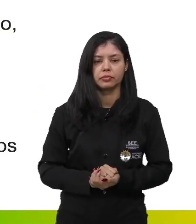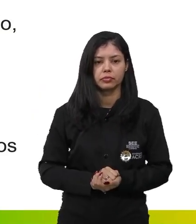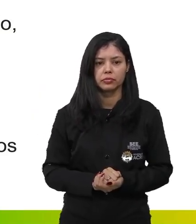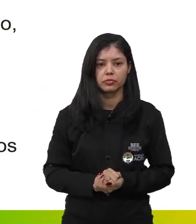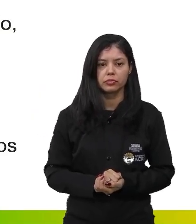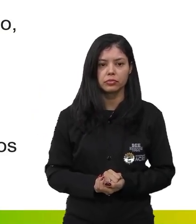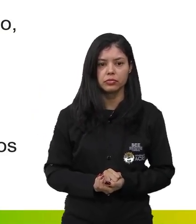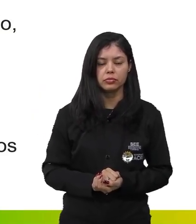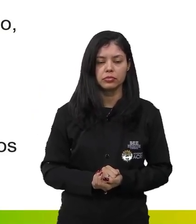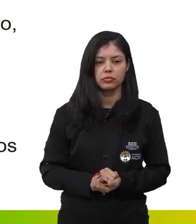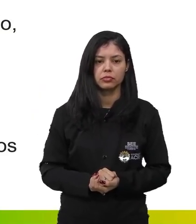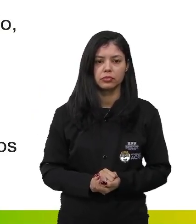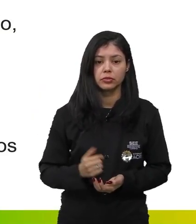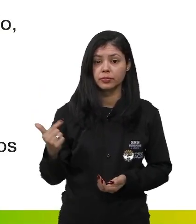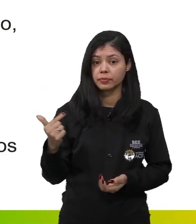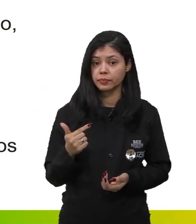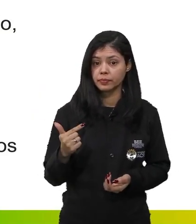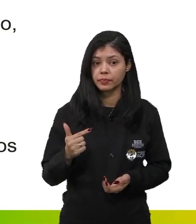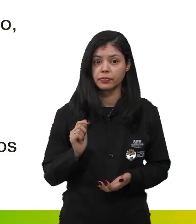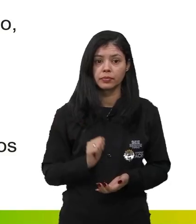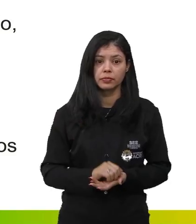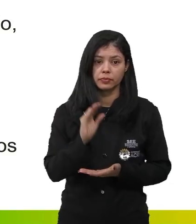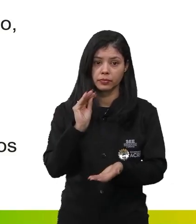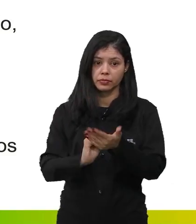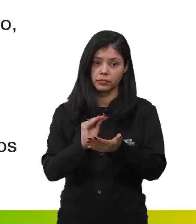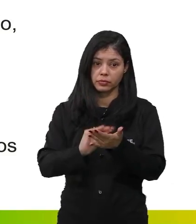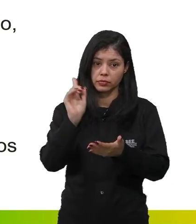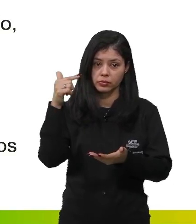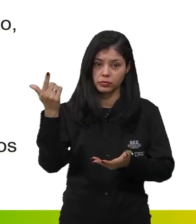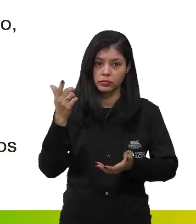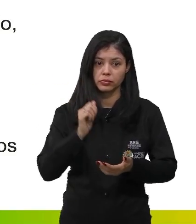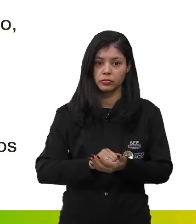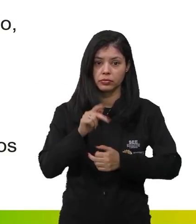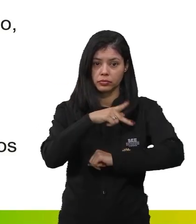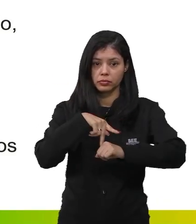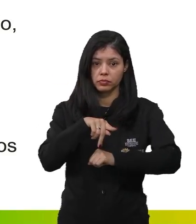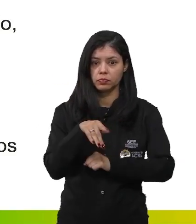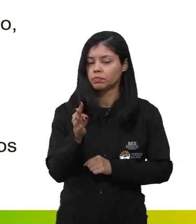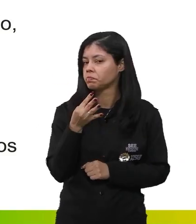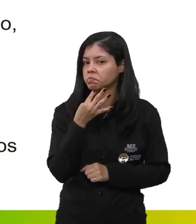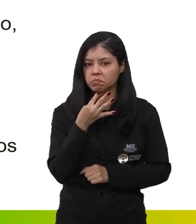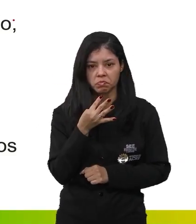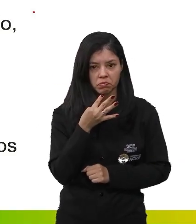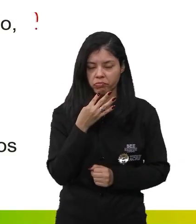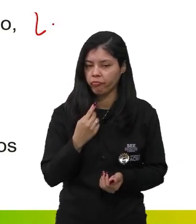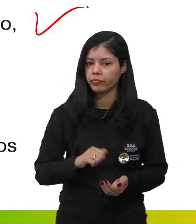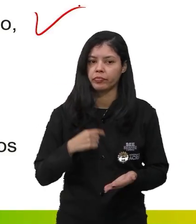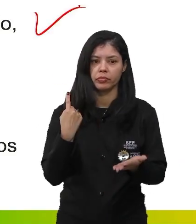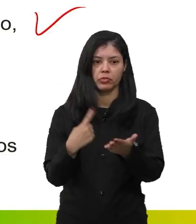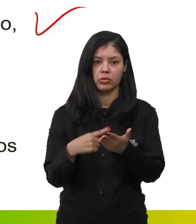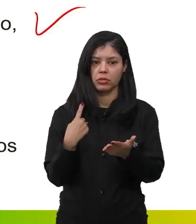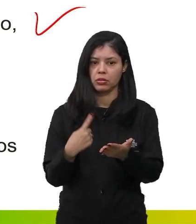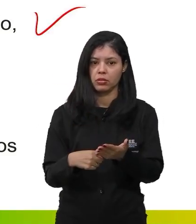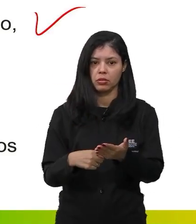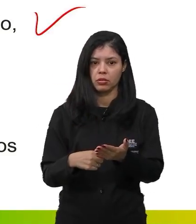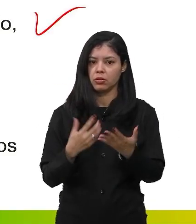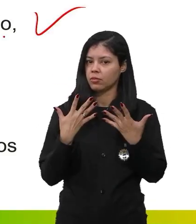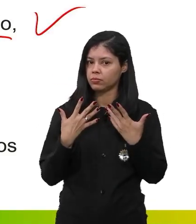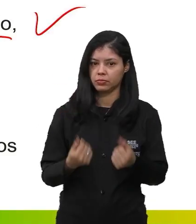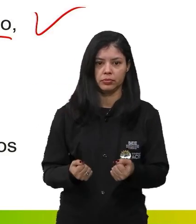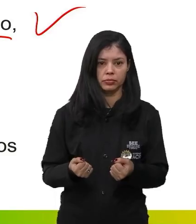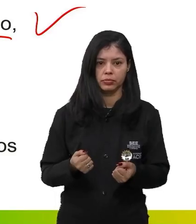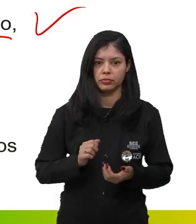Brasil. Em segundo lugar, a ausência de outros países não reconheceram